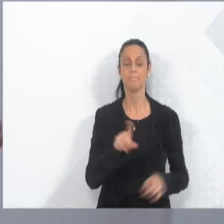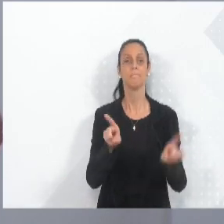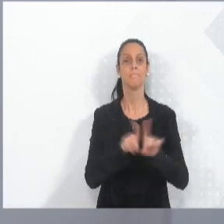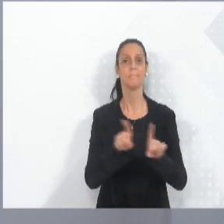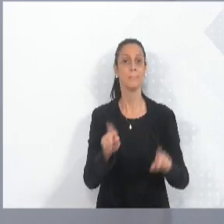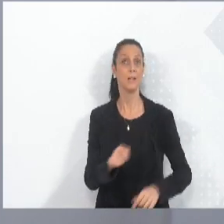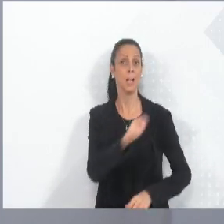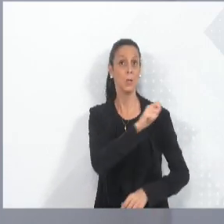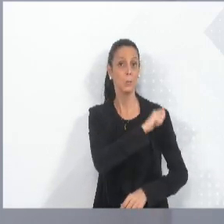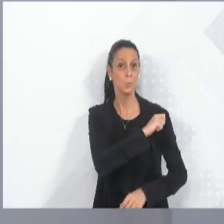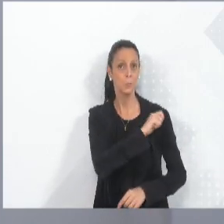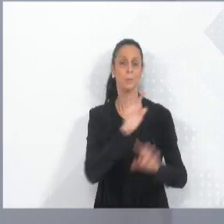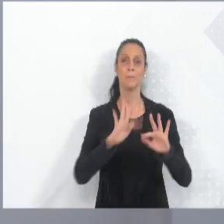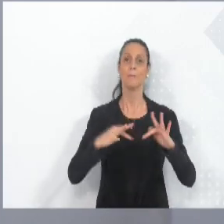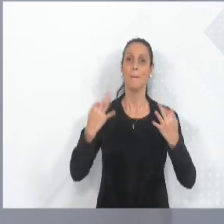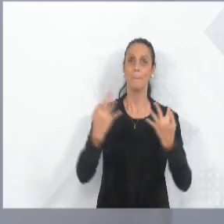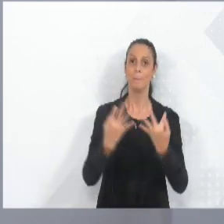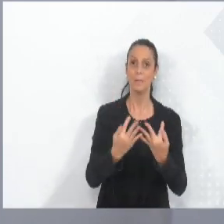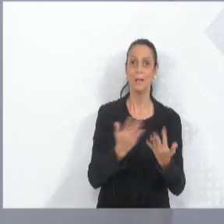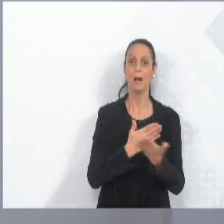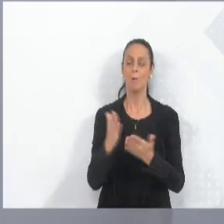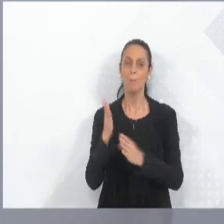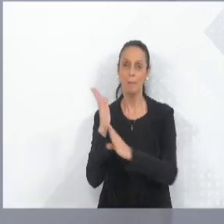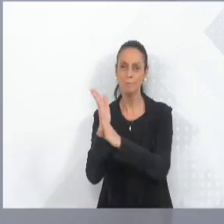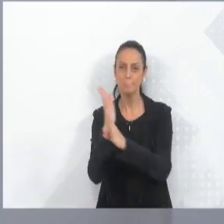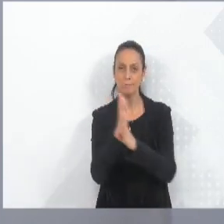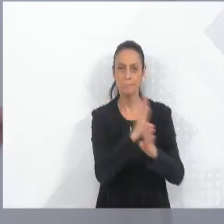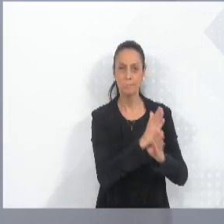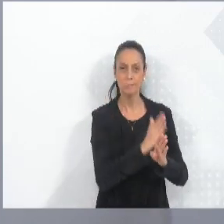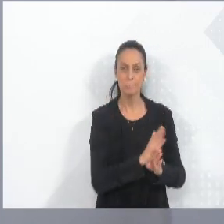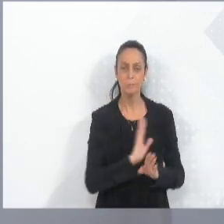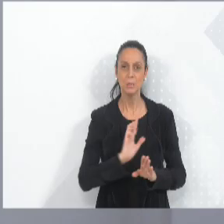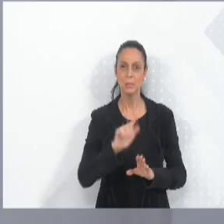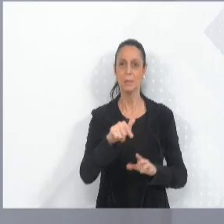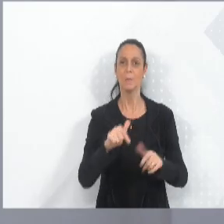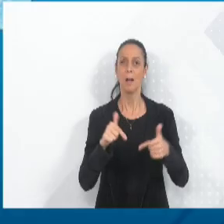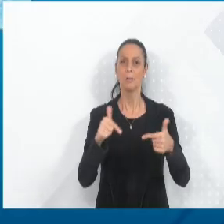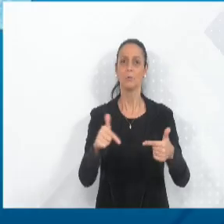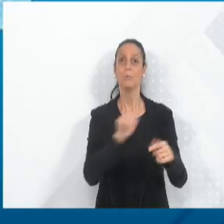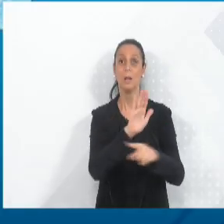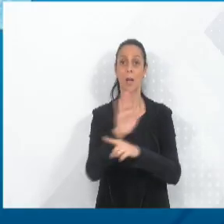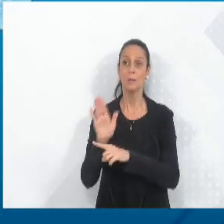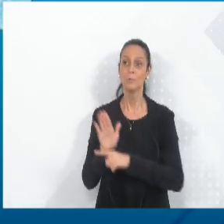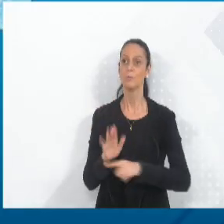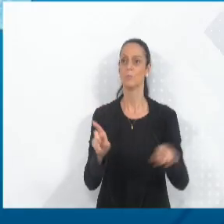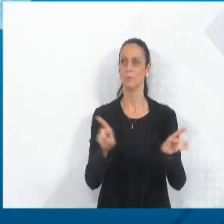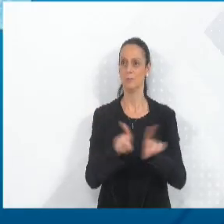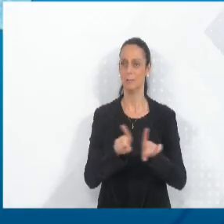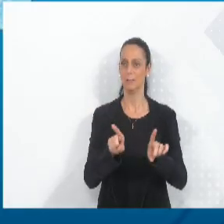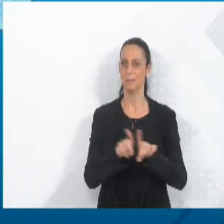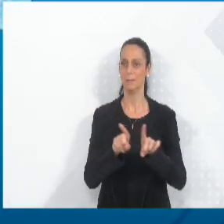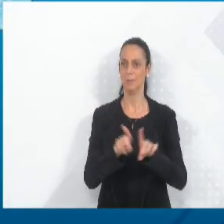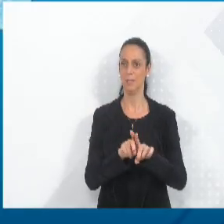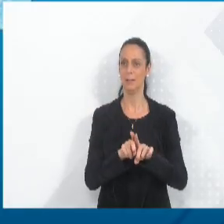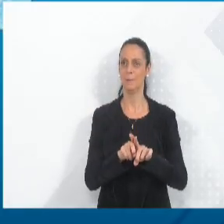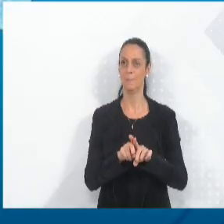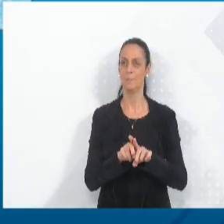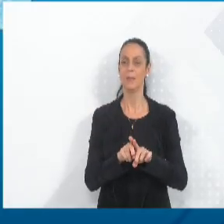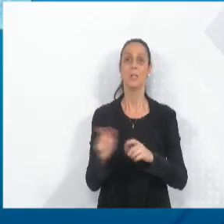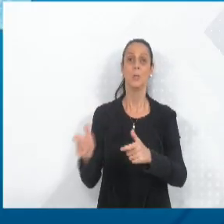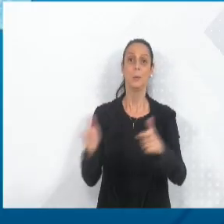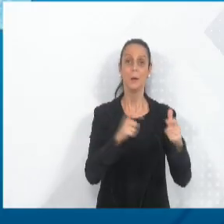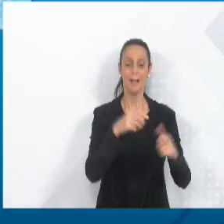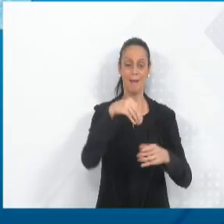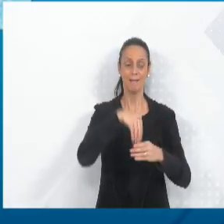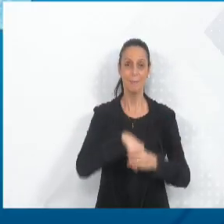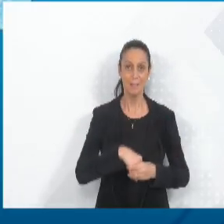alunos família a identificar e agir e colaborar é ambiente saudável